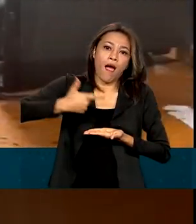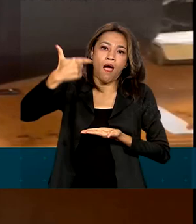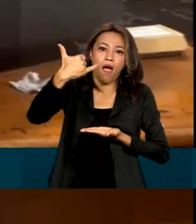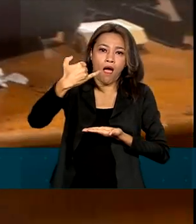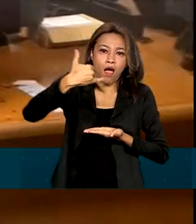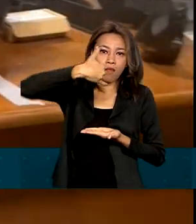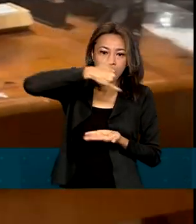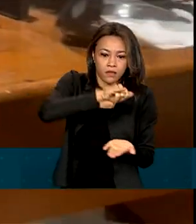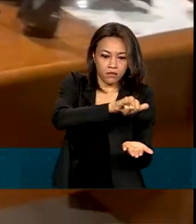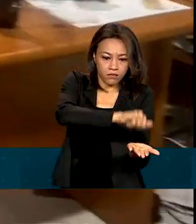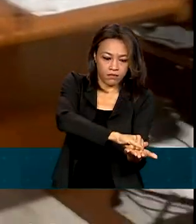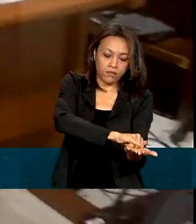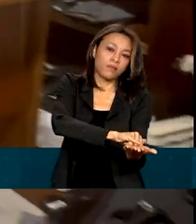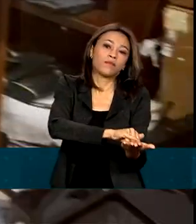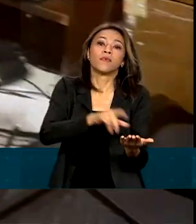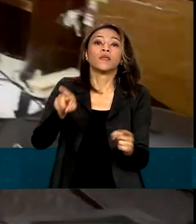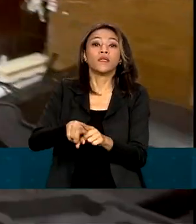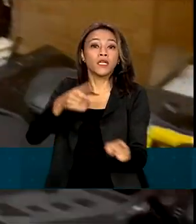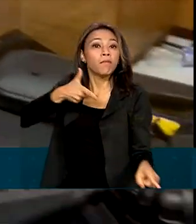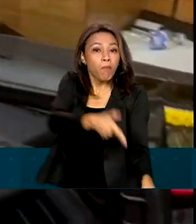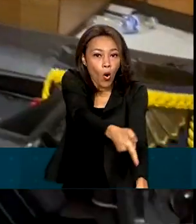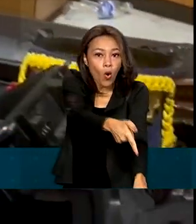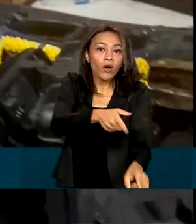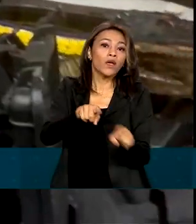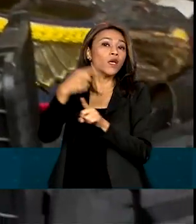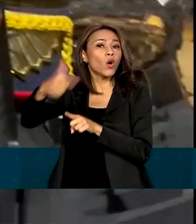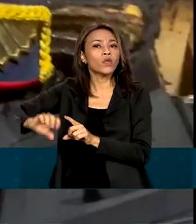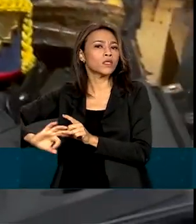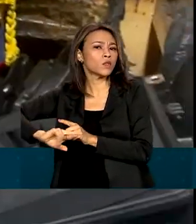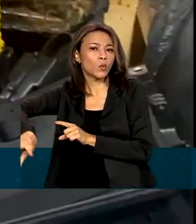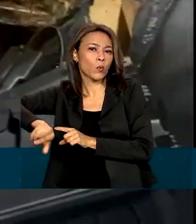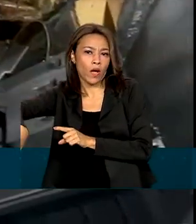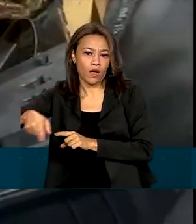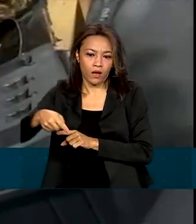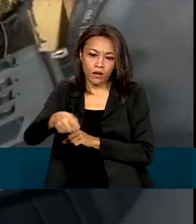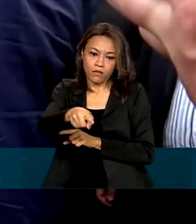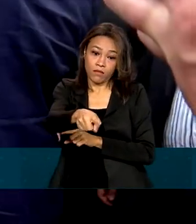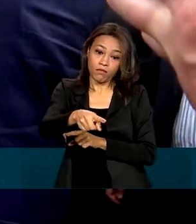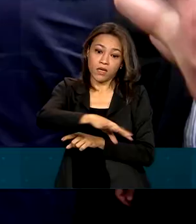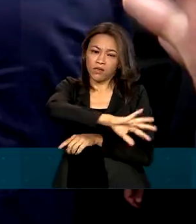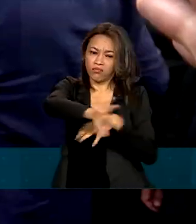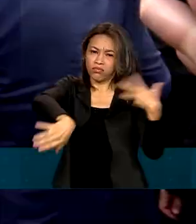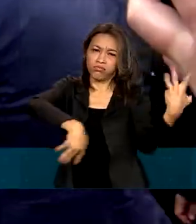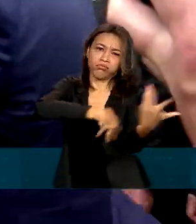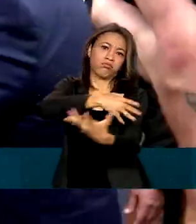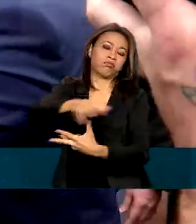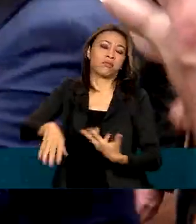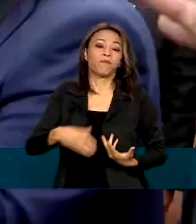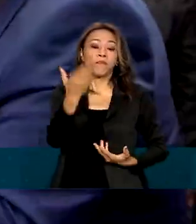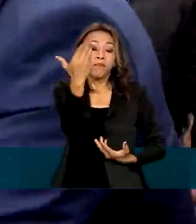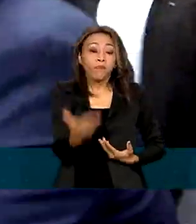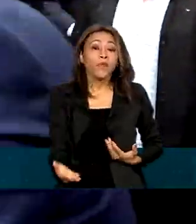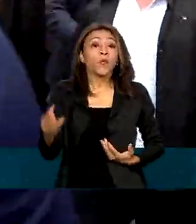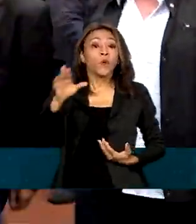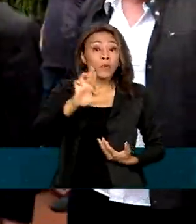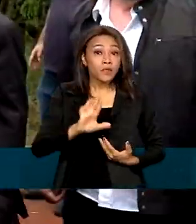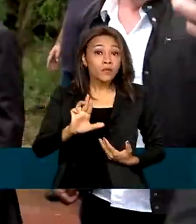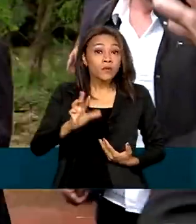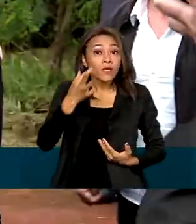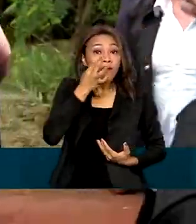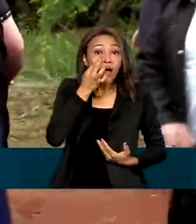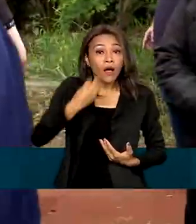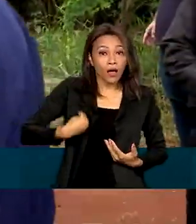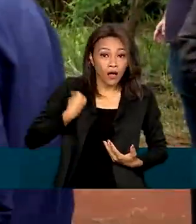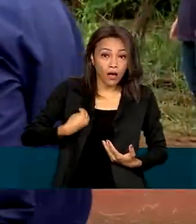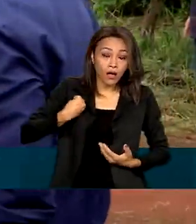e armas não letais que foram levadas daqui. Tentaram botar fogo. O presidente Lula estava em Araraquara, São